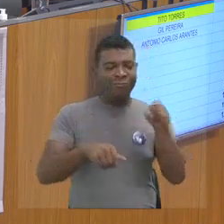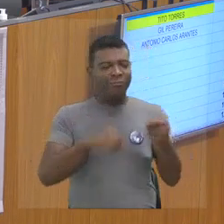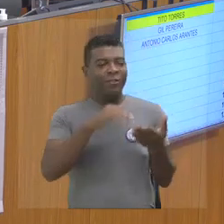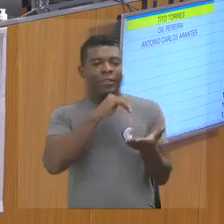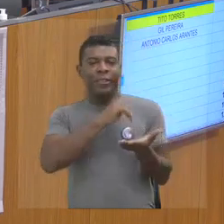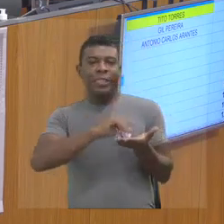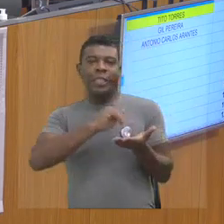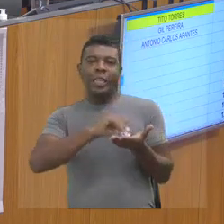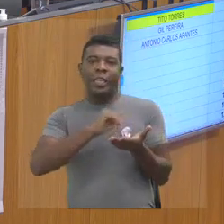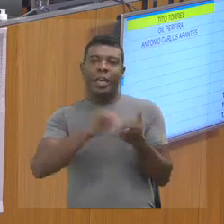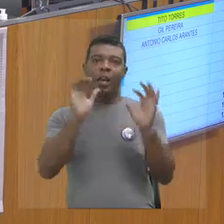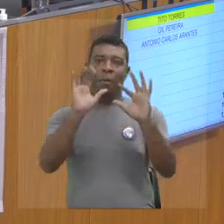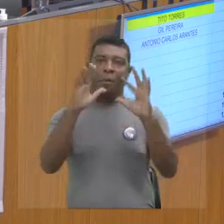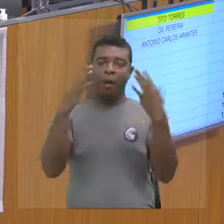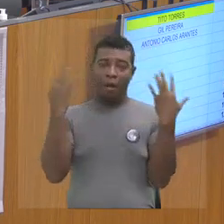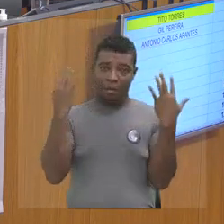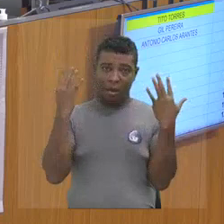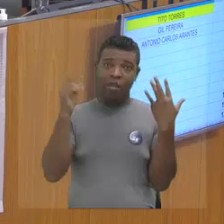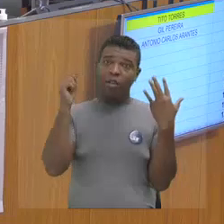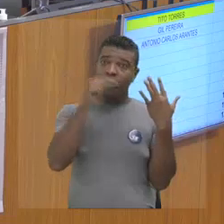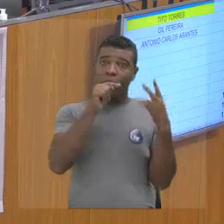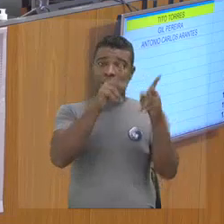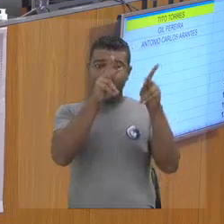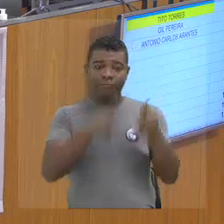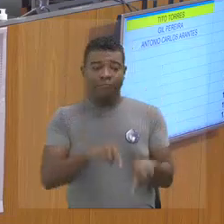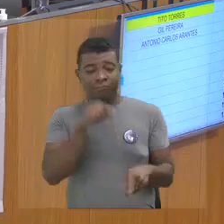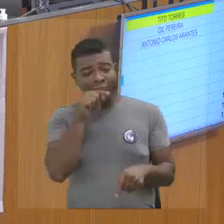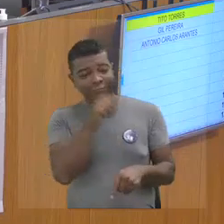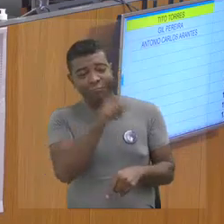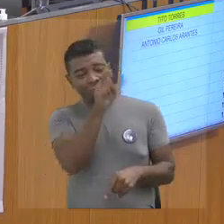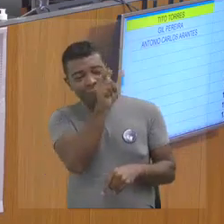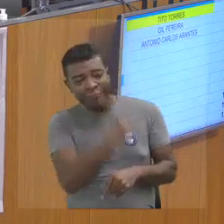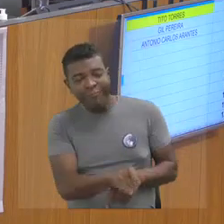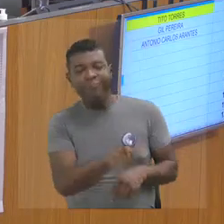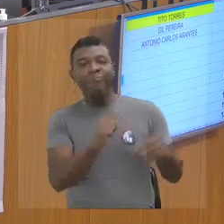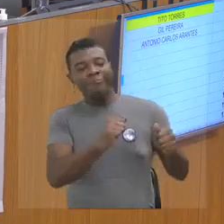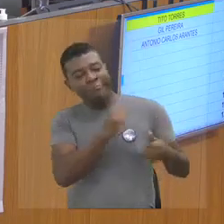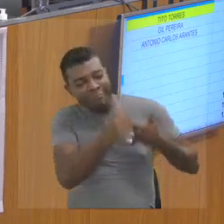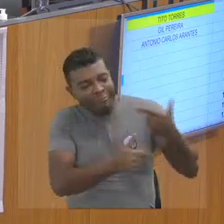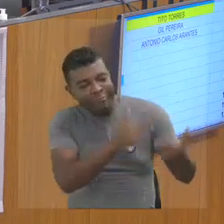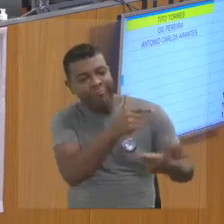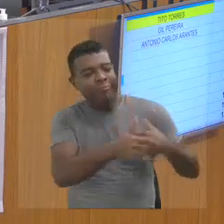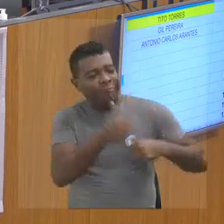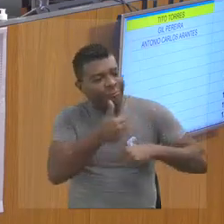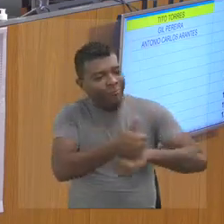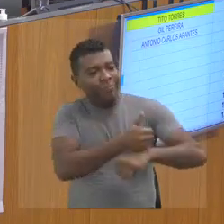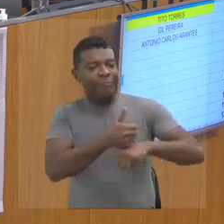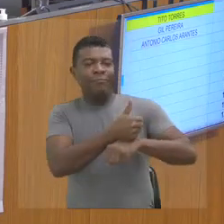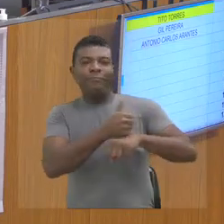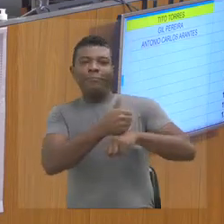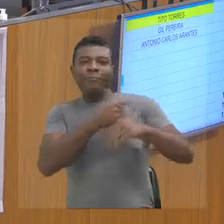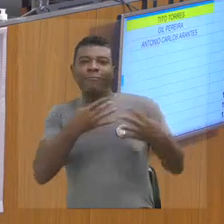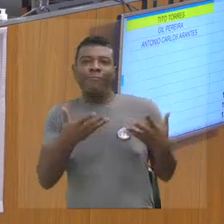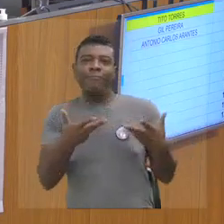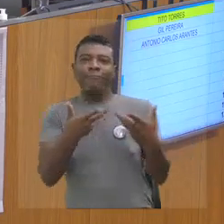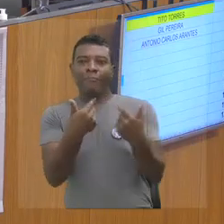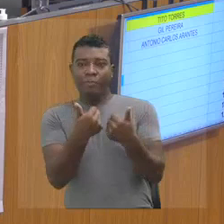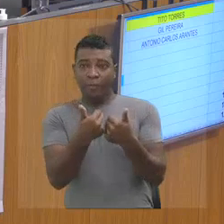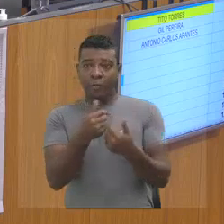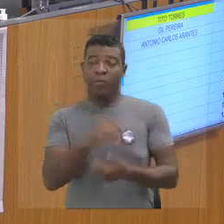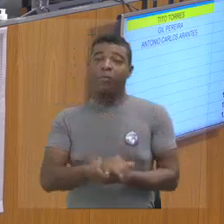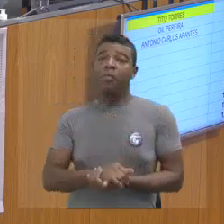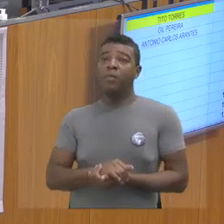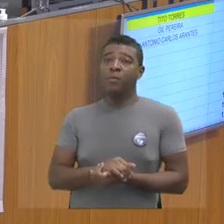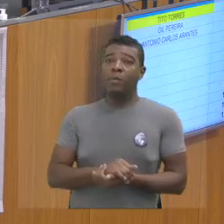Ambiente essa pessoa que tem feito também um trabalho extraordinário né frente a secretaria vou falar daqui a pouco